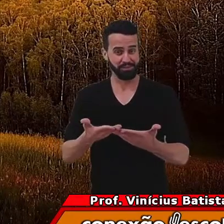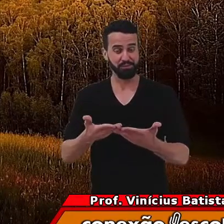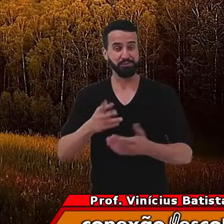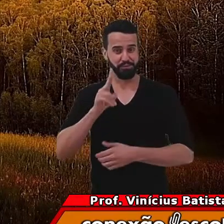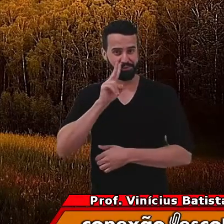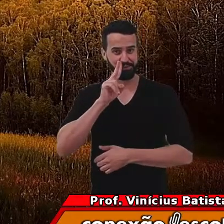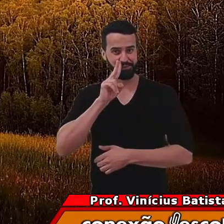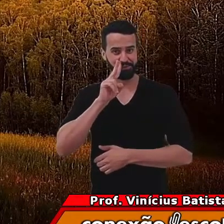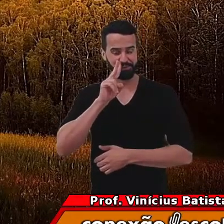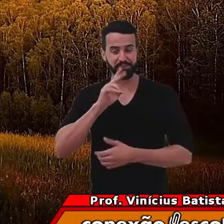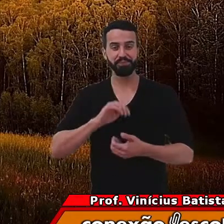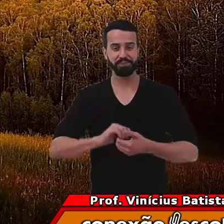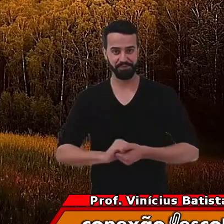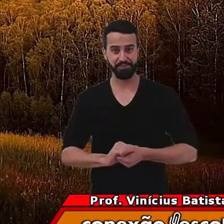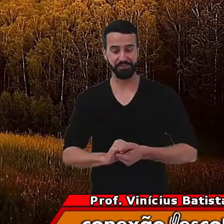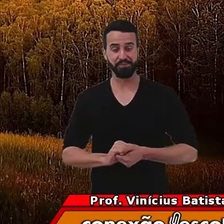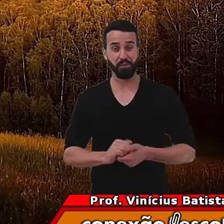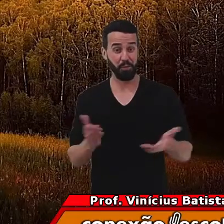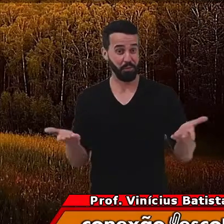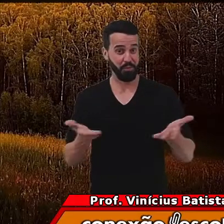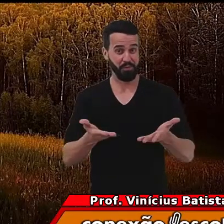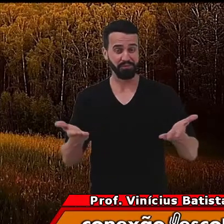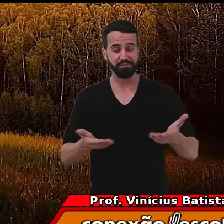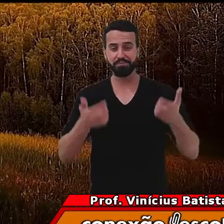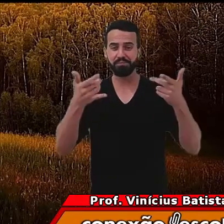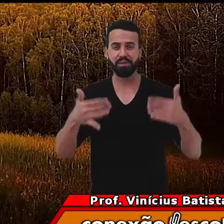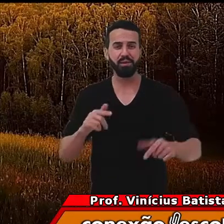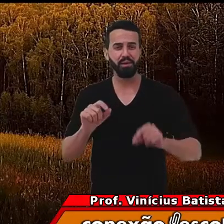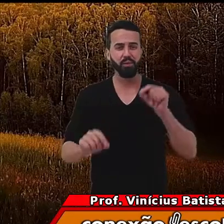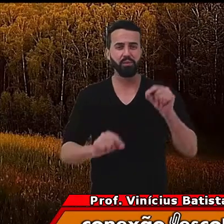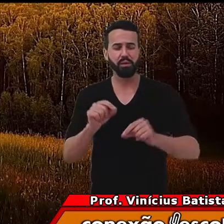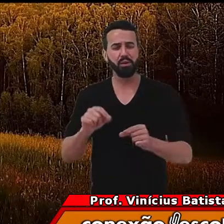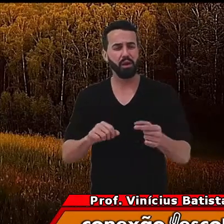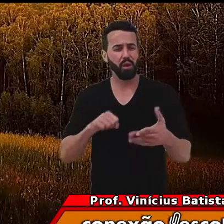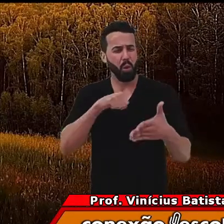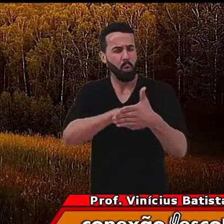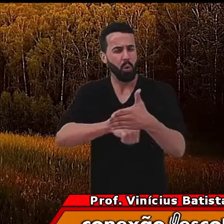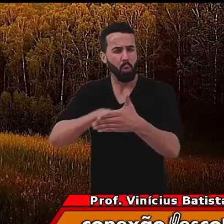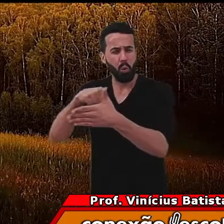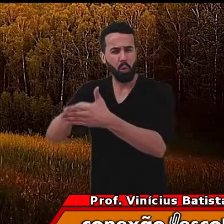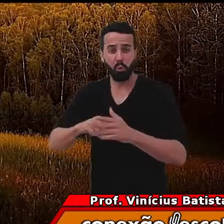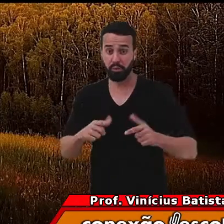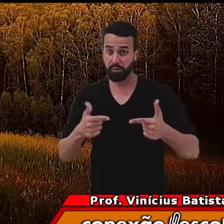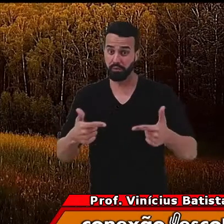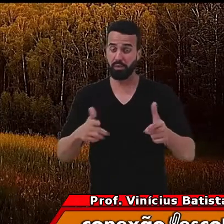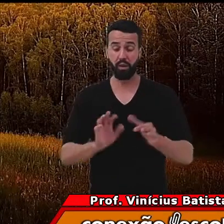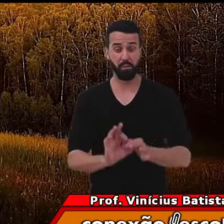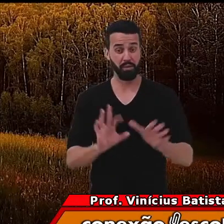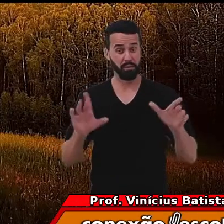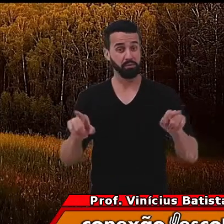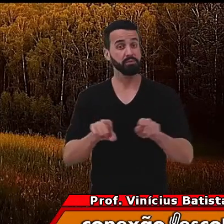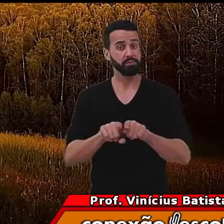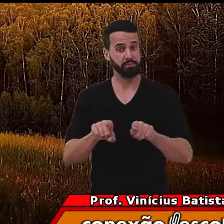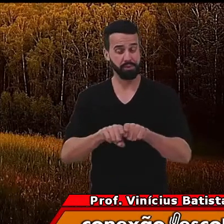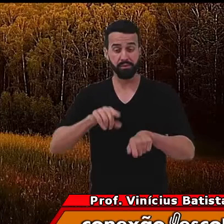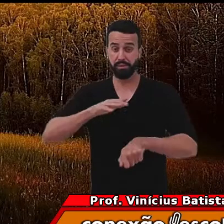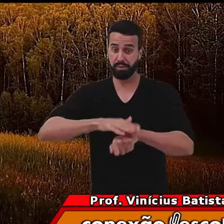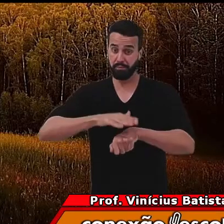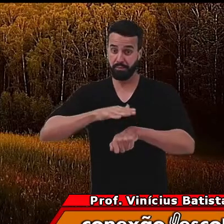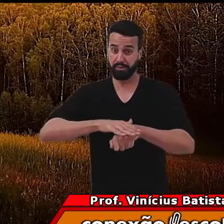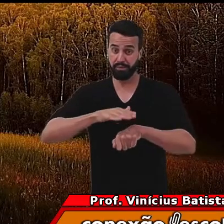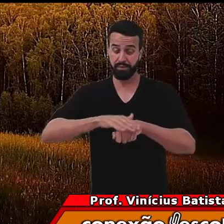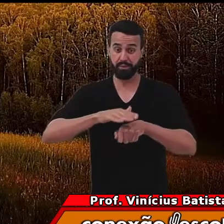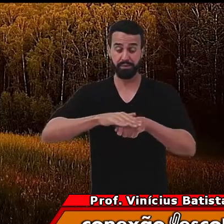Vinícius. E hoje nós vamos falar sobre lutas, liberdades e independências